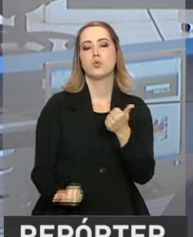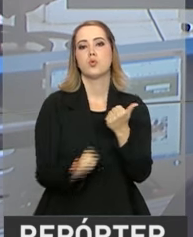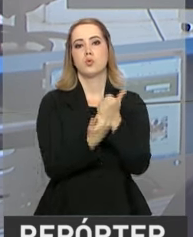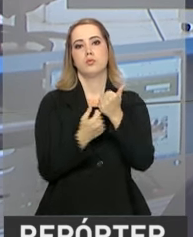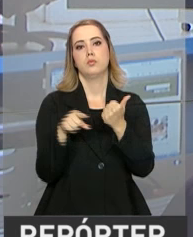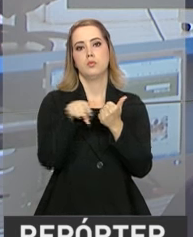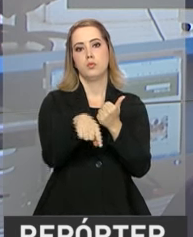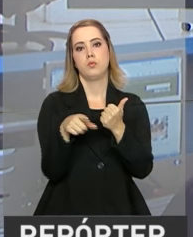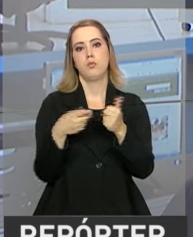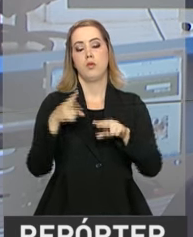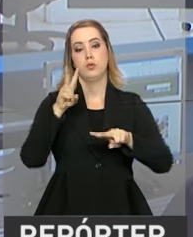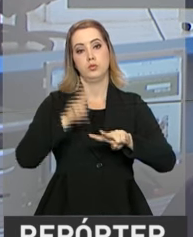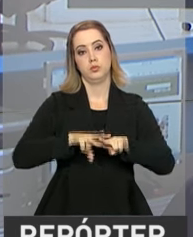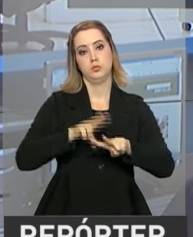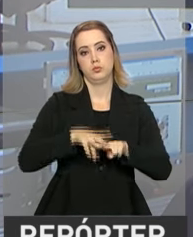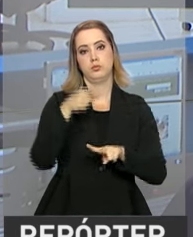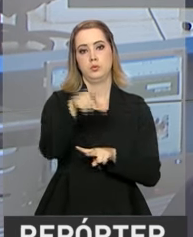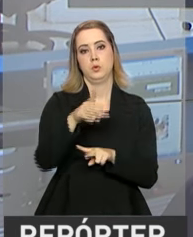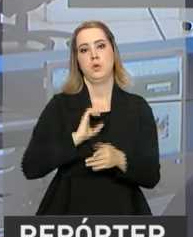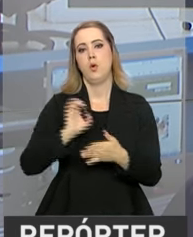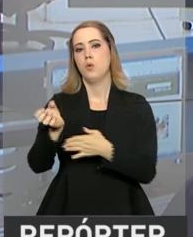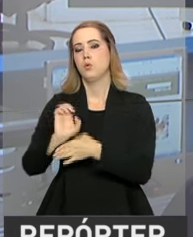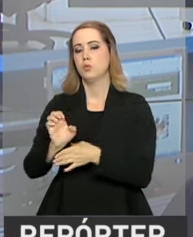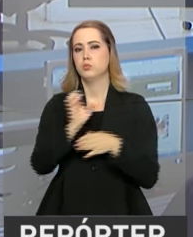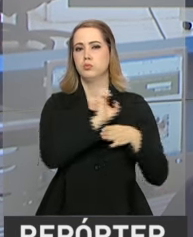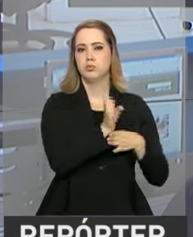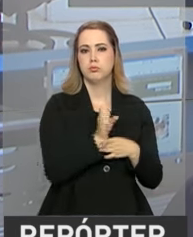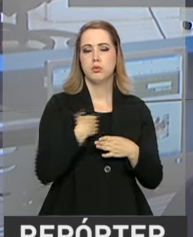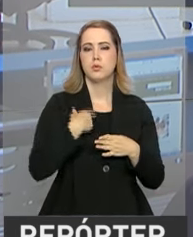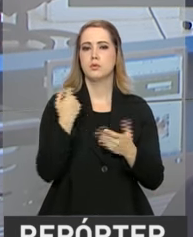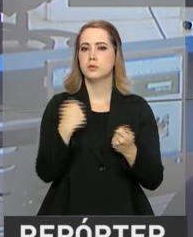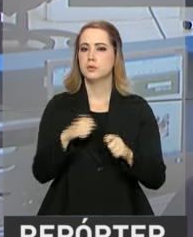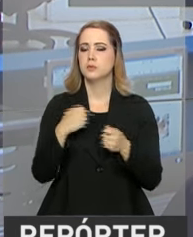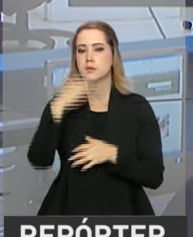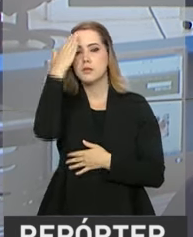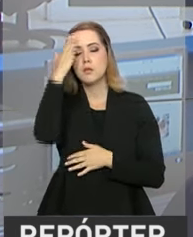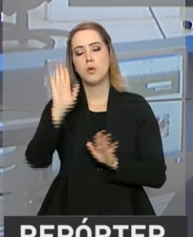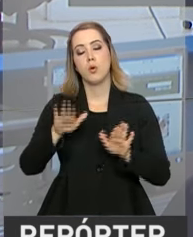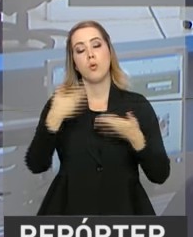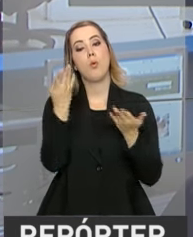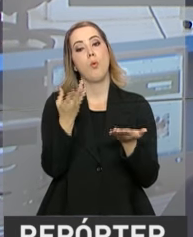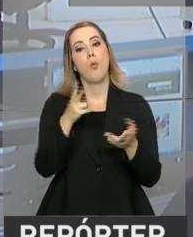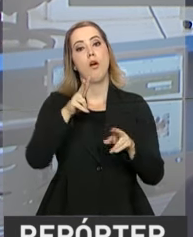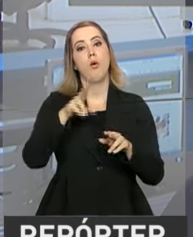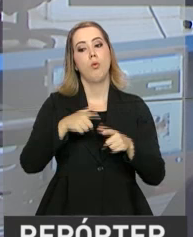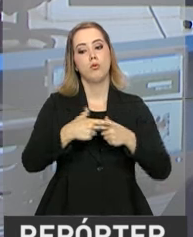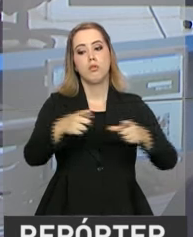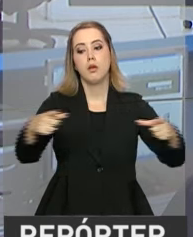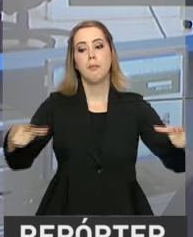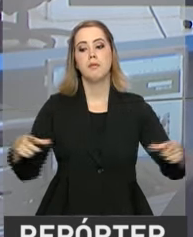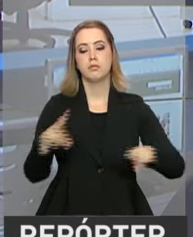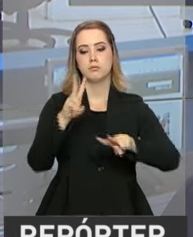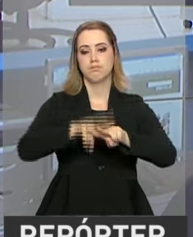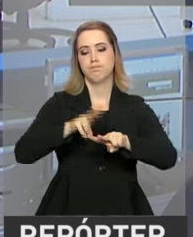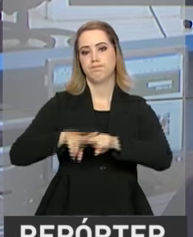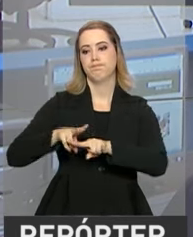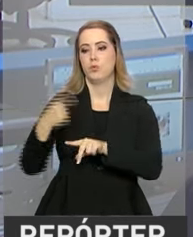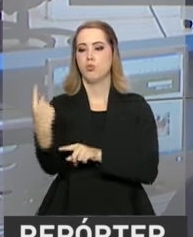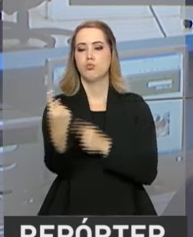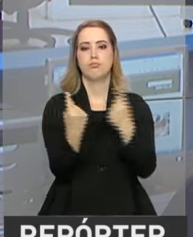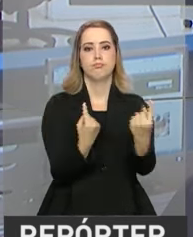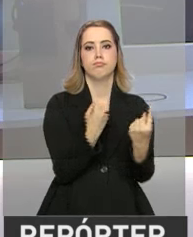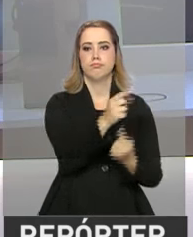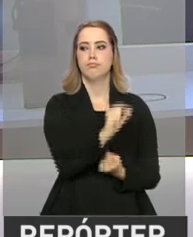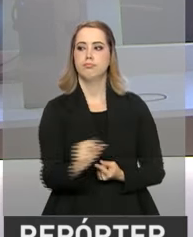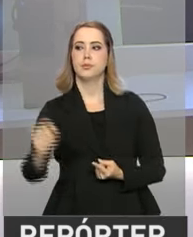de dispositivos distribuídos entre os estados vai depender do tamanho do sistema penitenciário de cada um.